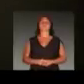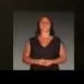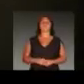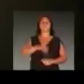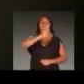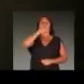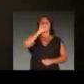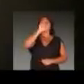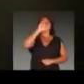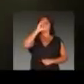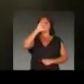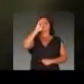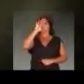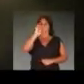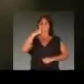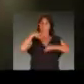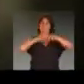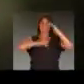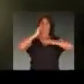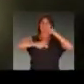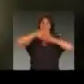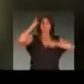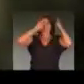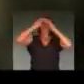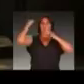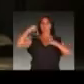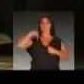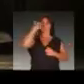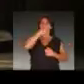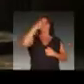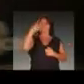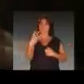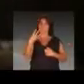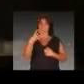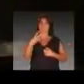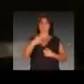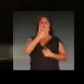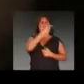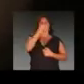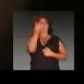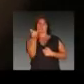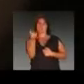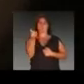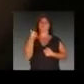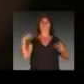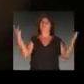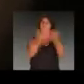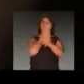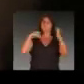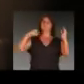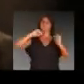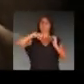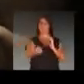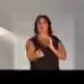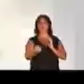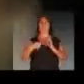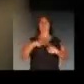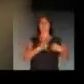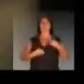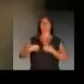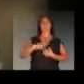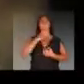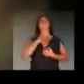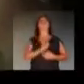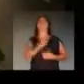Meu nome é Jaciete, tenho 23 anos, sou cabeleireira, sofri um acidente em 2006, entrei em desespero